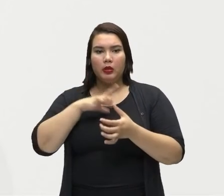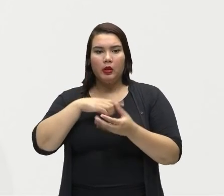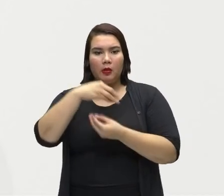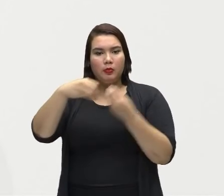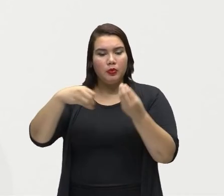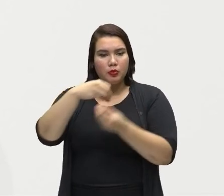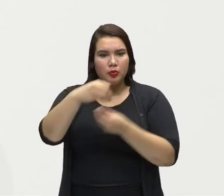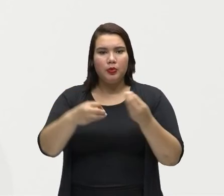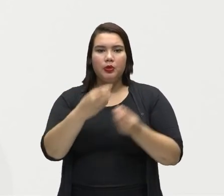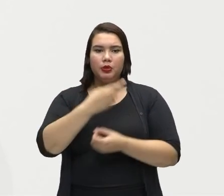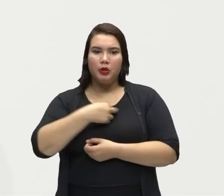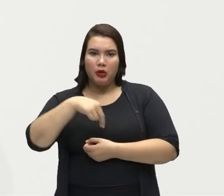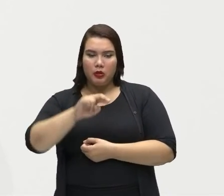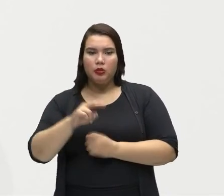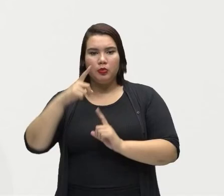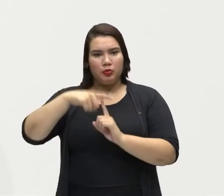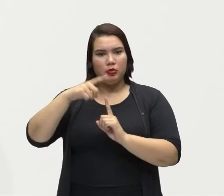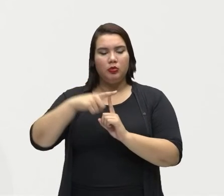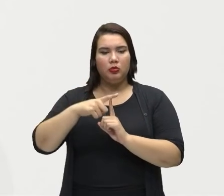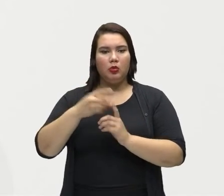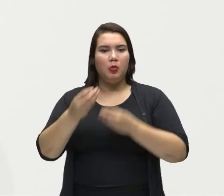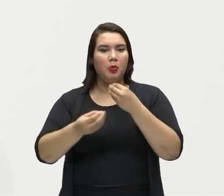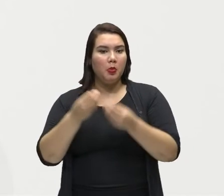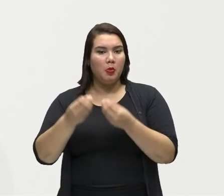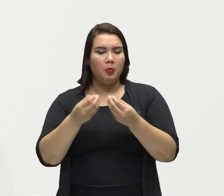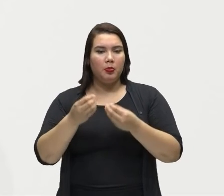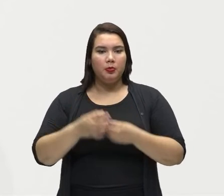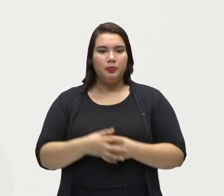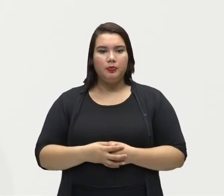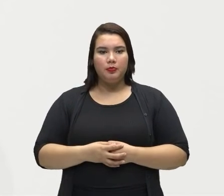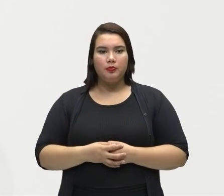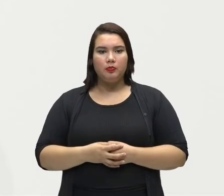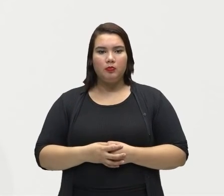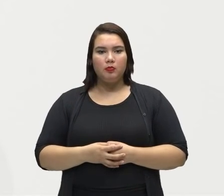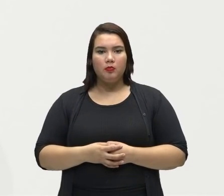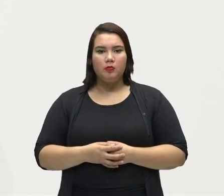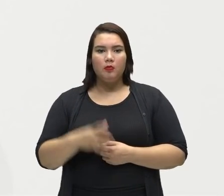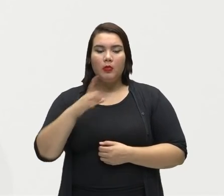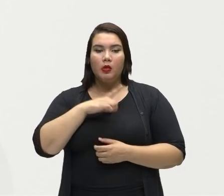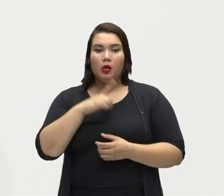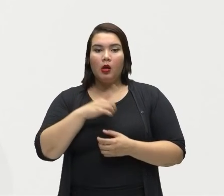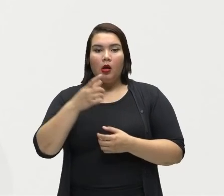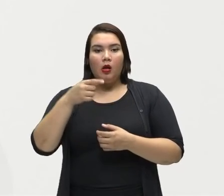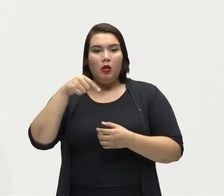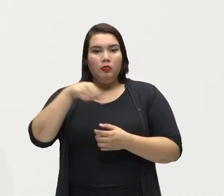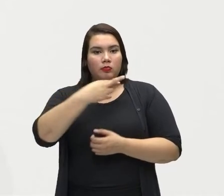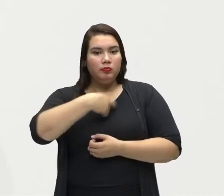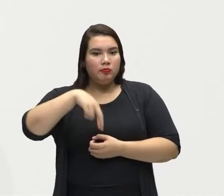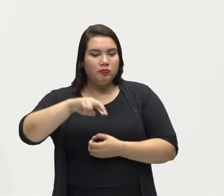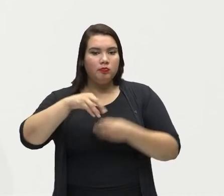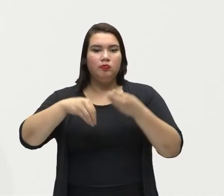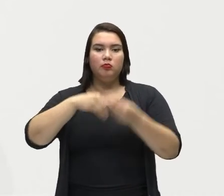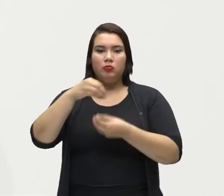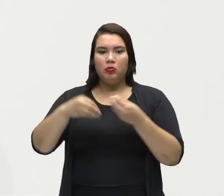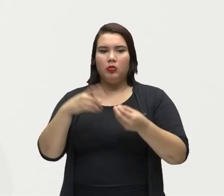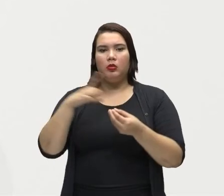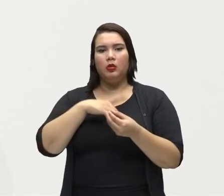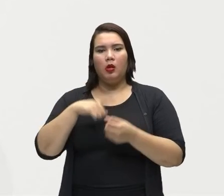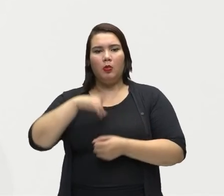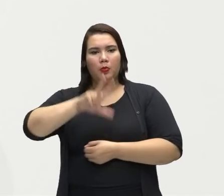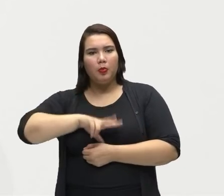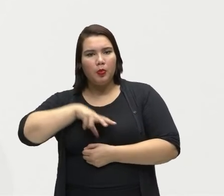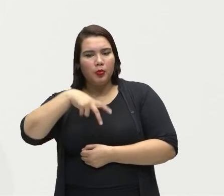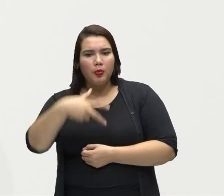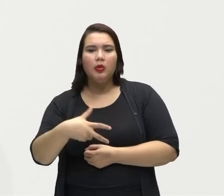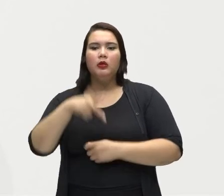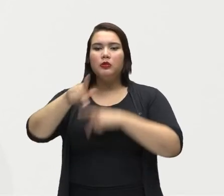mistura, que nós vamos chamar de sincretismo, se misturando ao cristianismo, imposto aí por portugueses